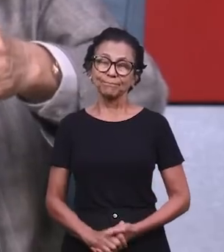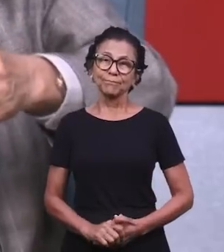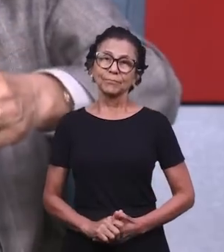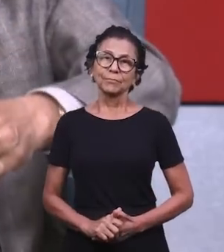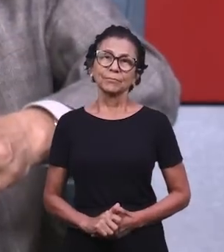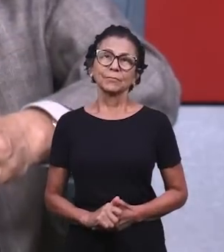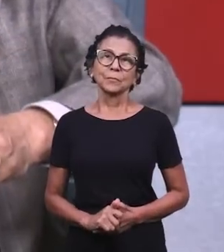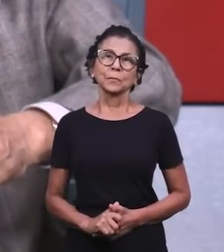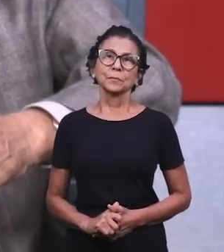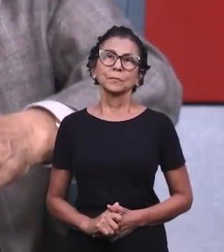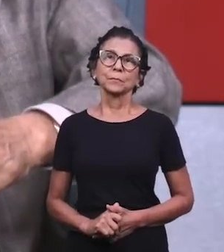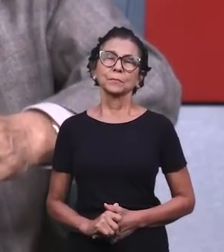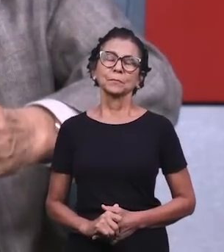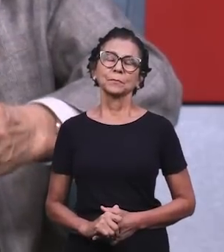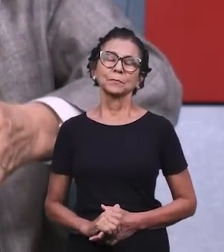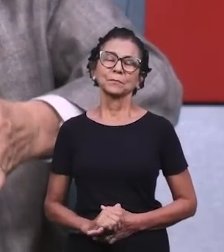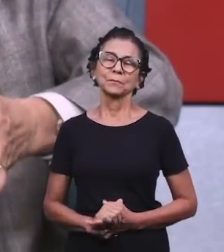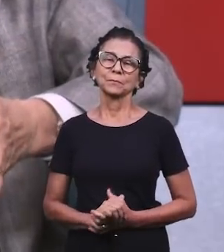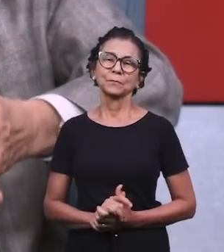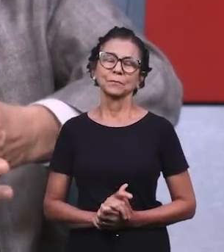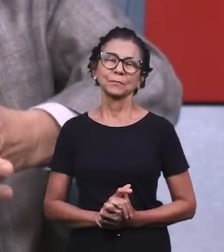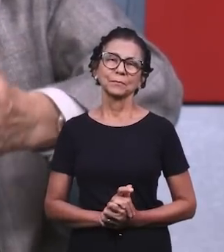Vai, e o teu